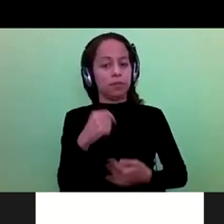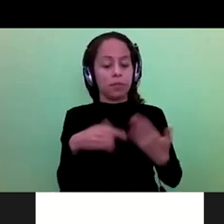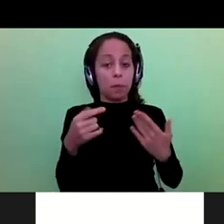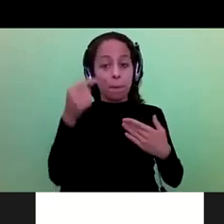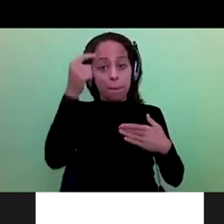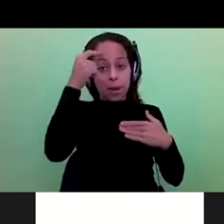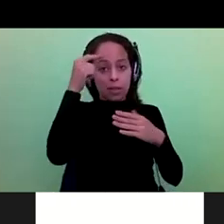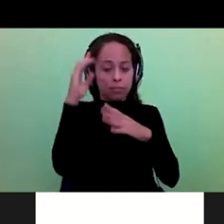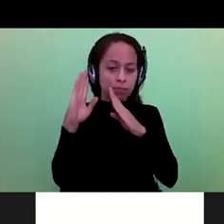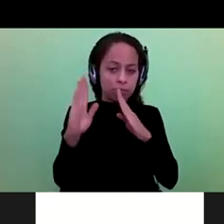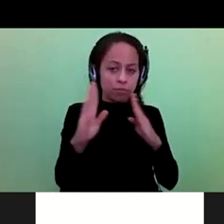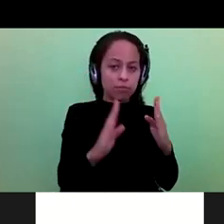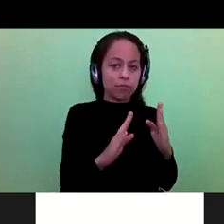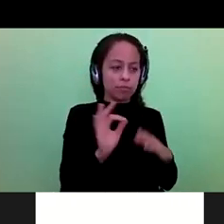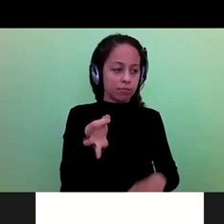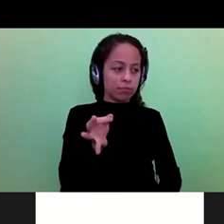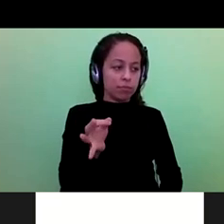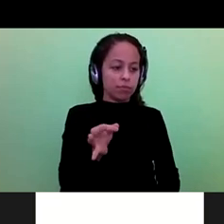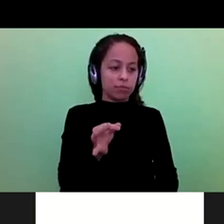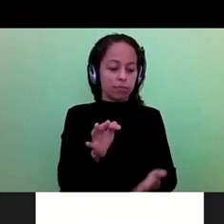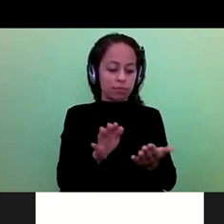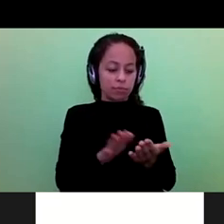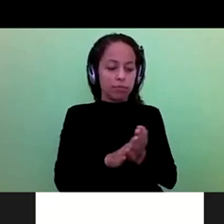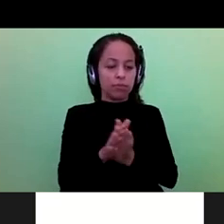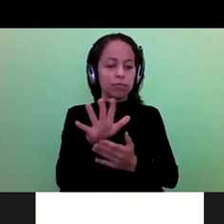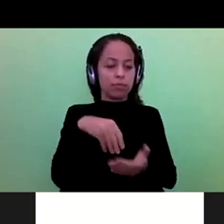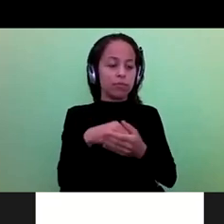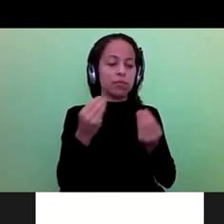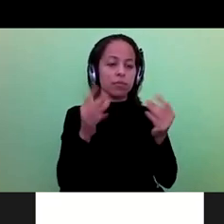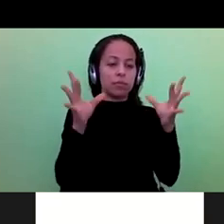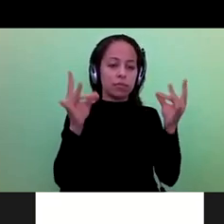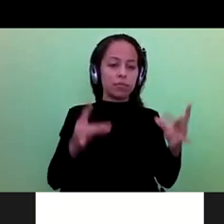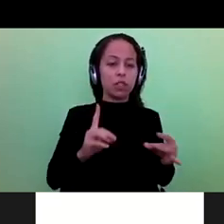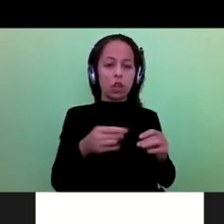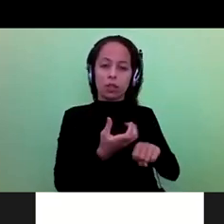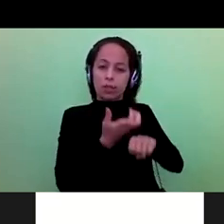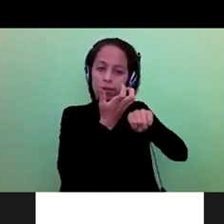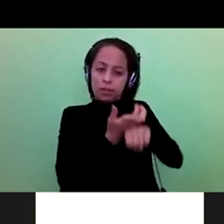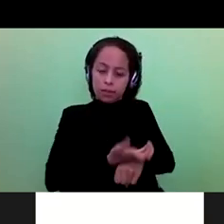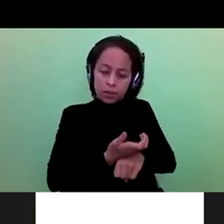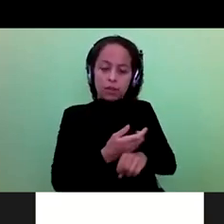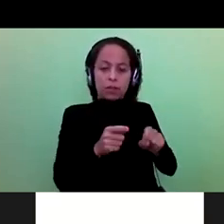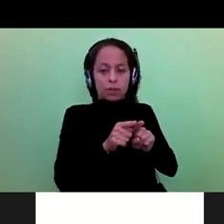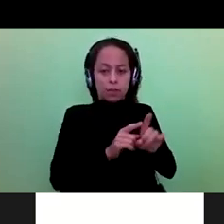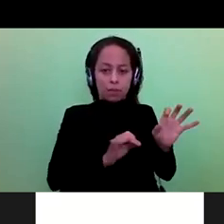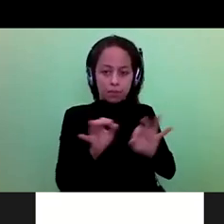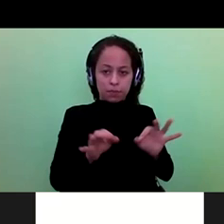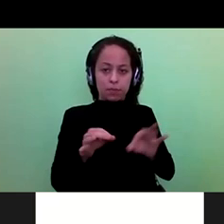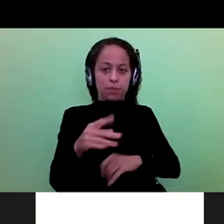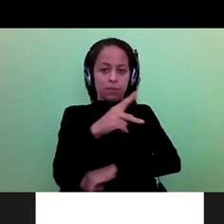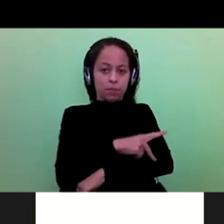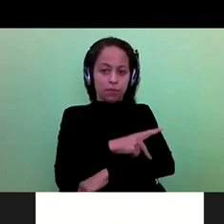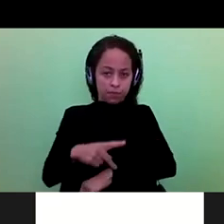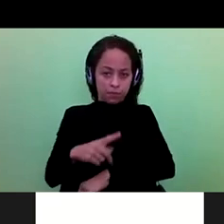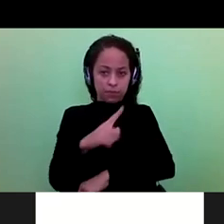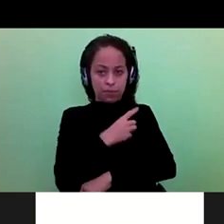elaboração das nossas matrizes, pensar a elaboração dos nossos projetos pedagógicos,